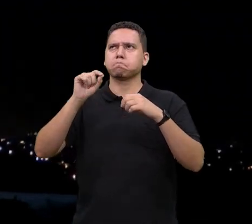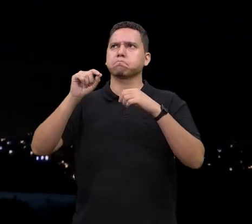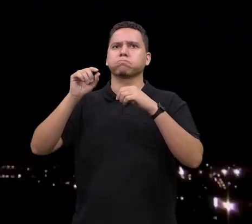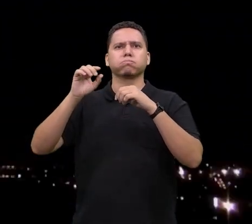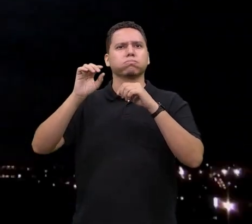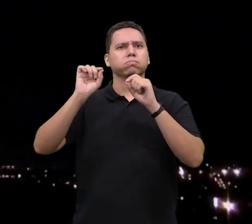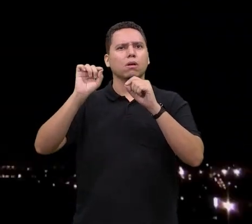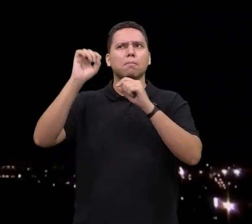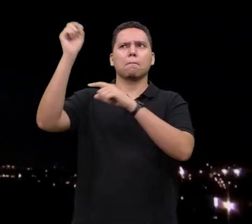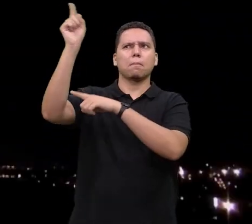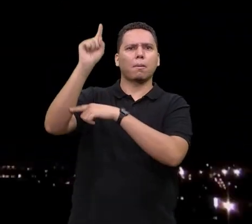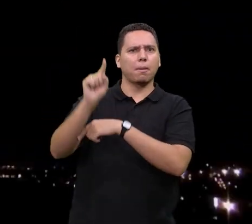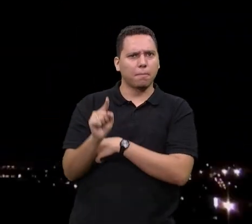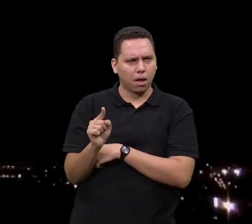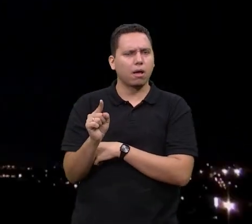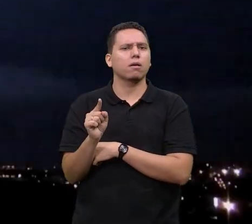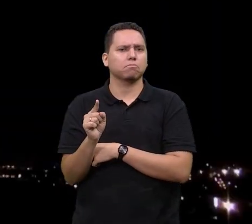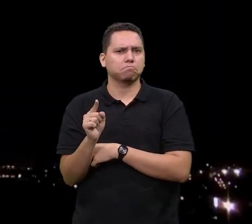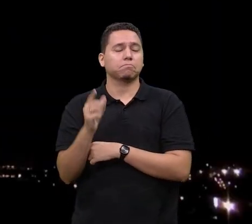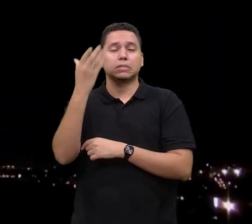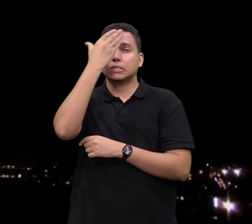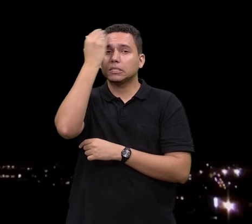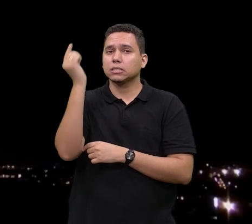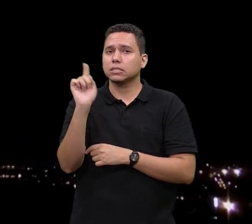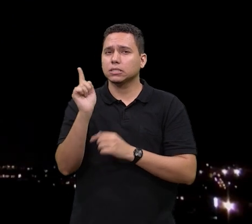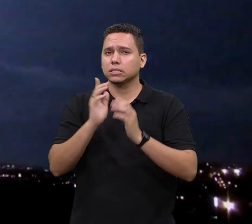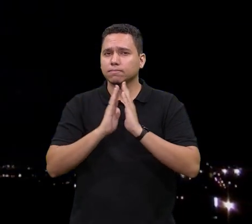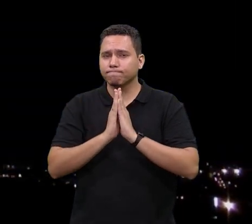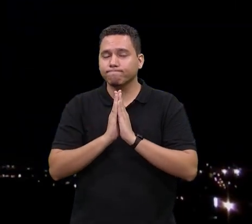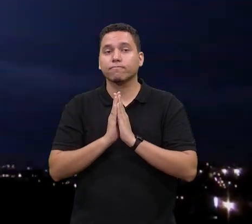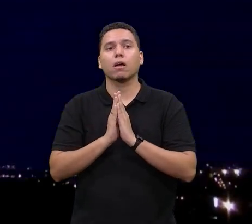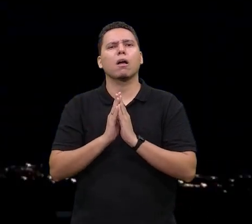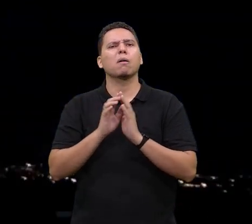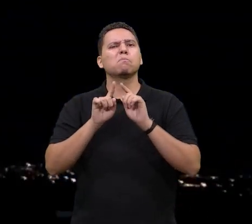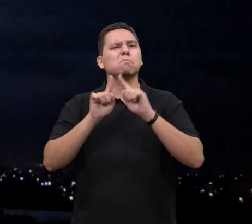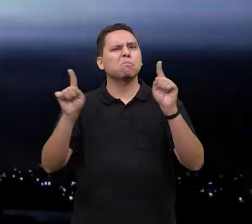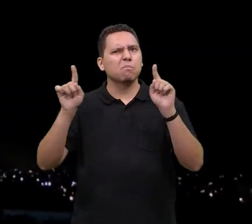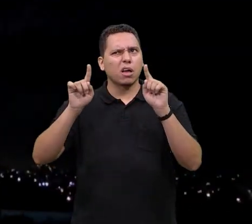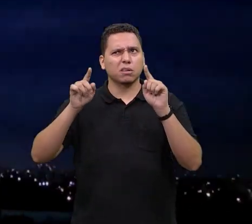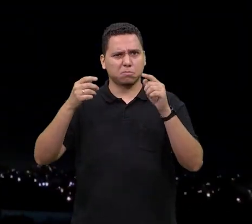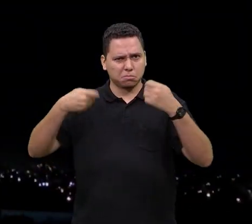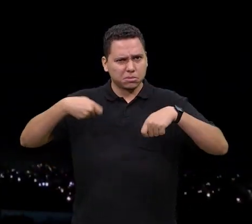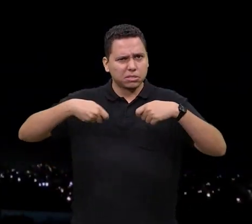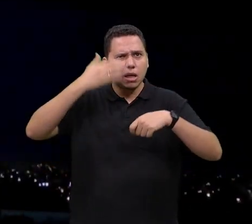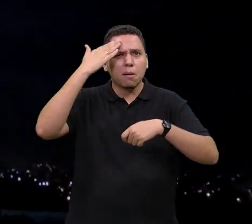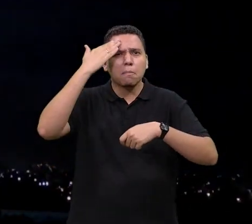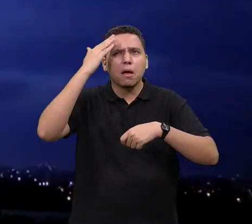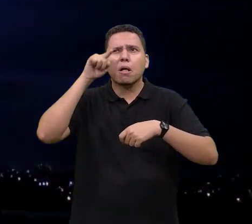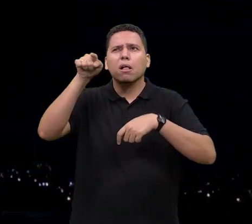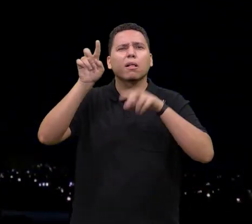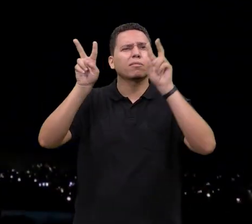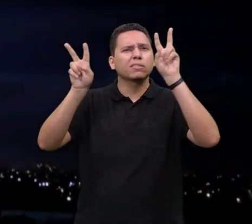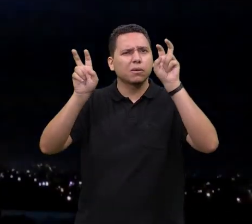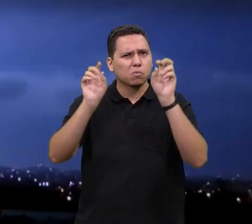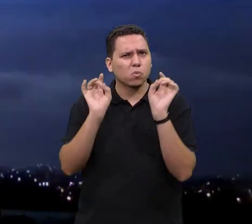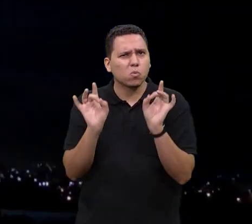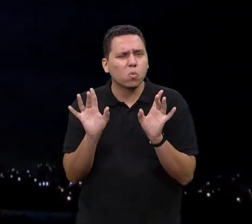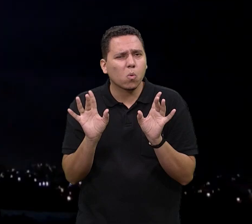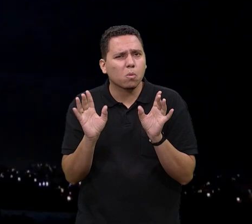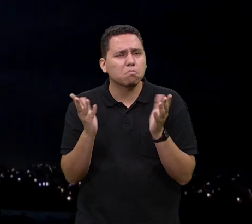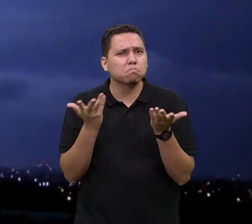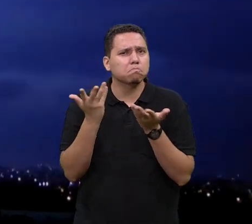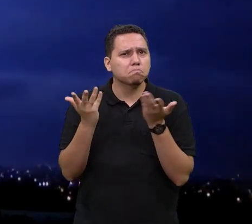Isso é importante não esquecer, correto? Aí você fica pensando, é só isso que eu vou ter que saber, professor? Claro que não. É importante você lembrar que